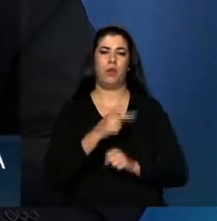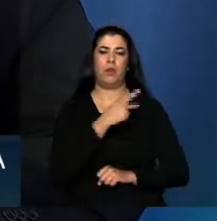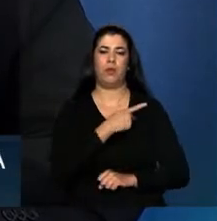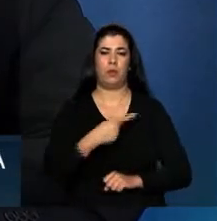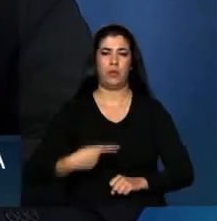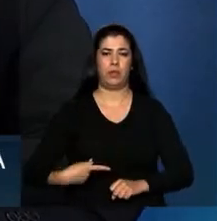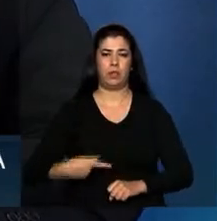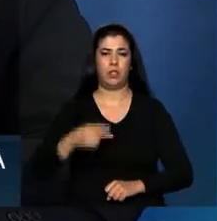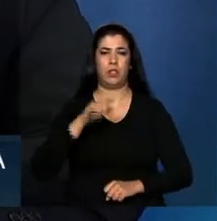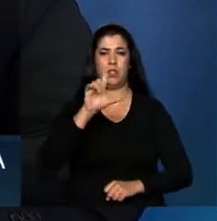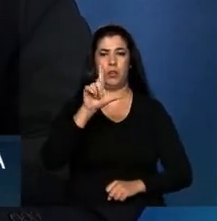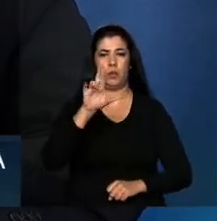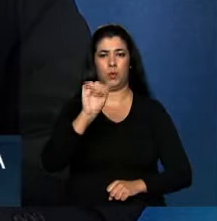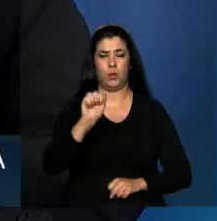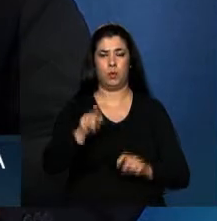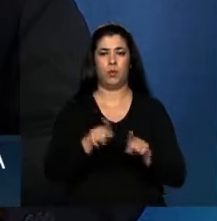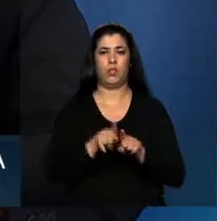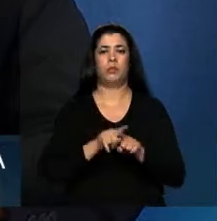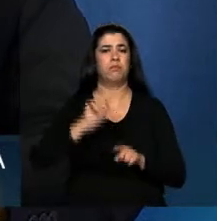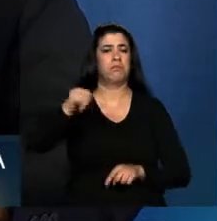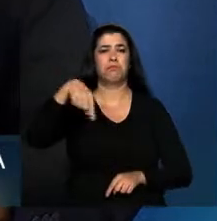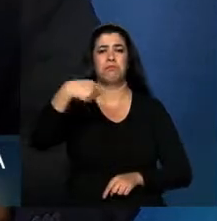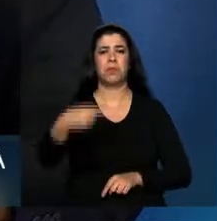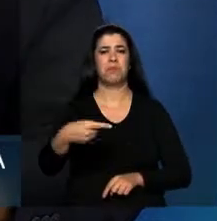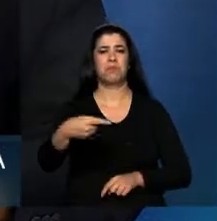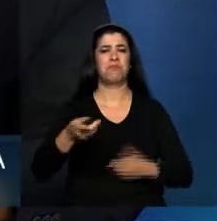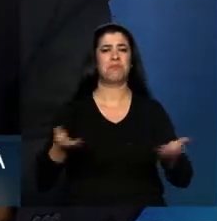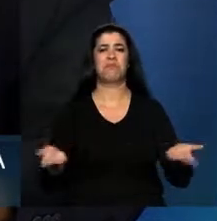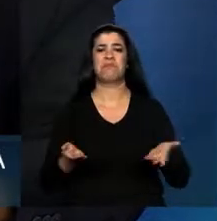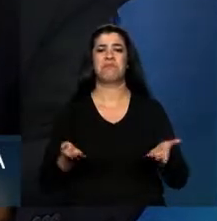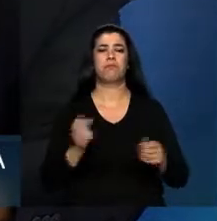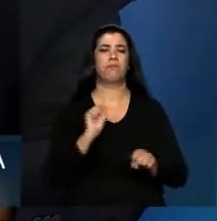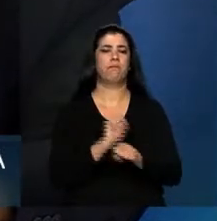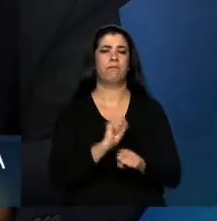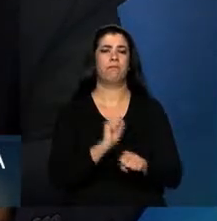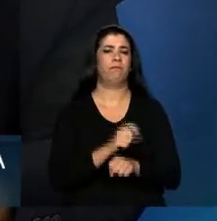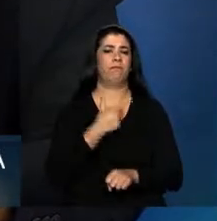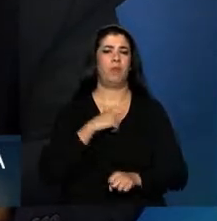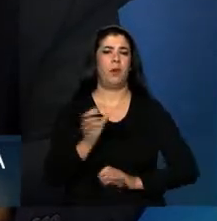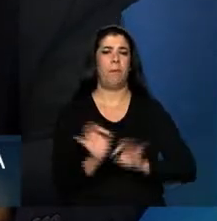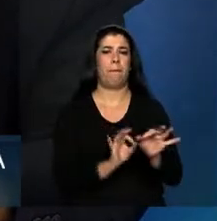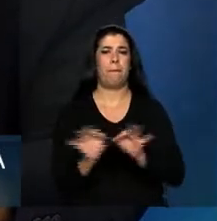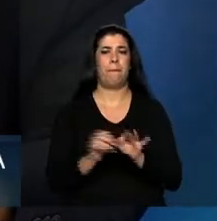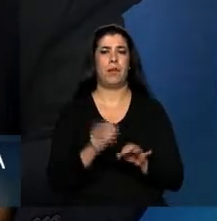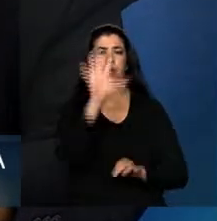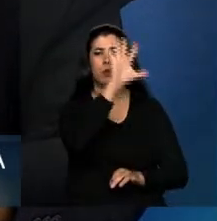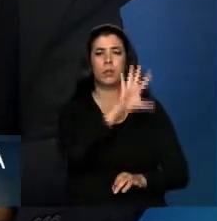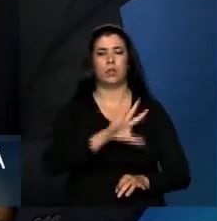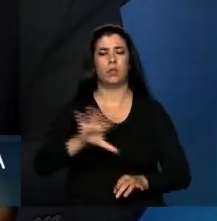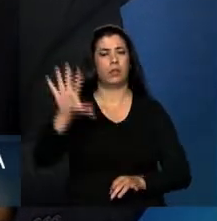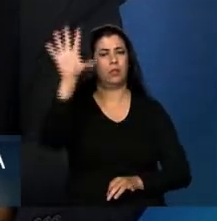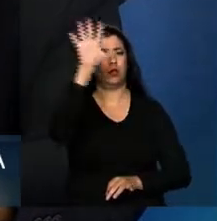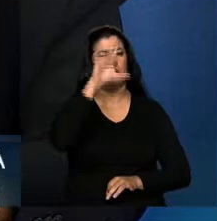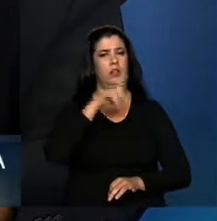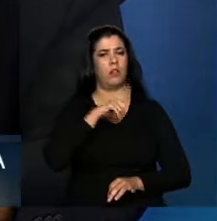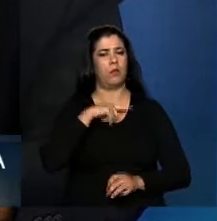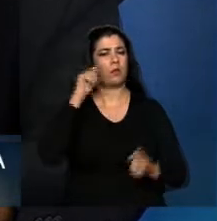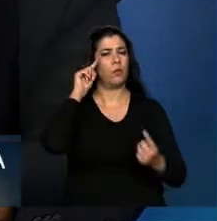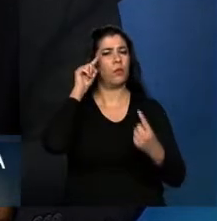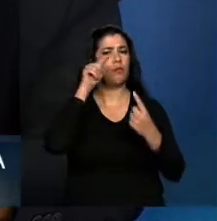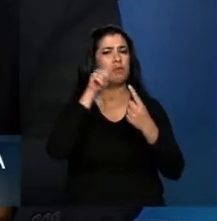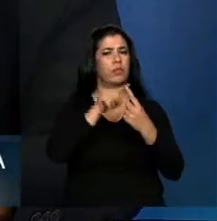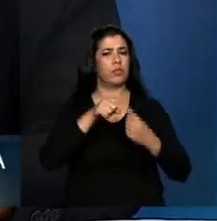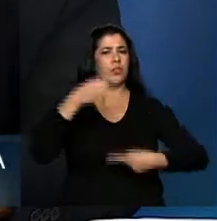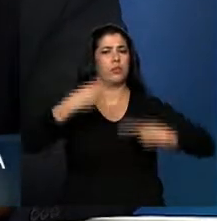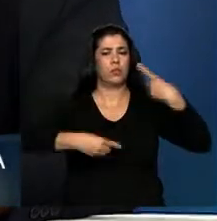e, após isso, nós não temos mais um plano nacional com metas, com um debate político